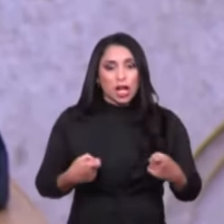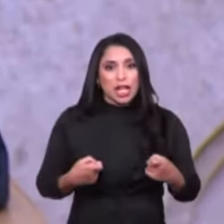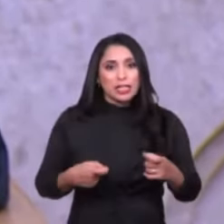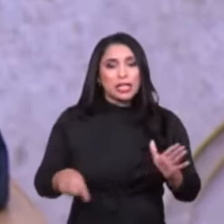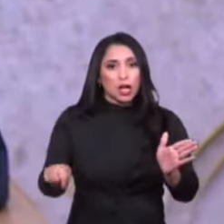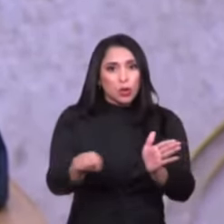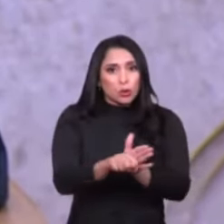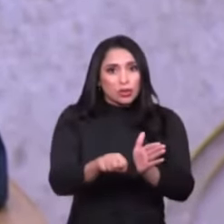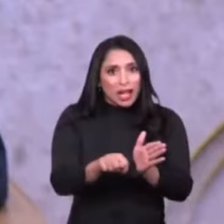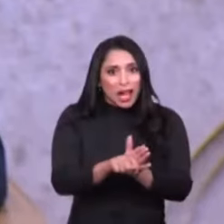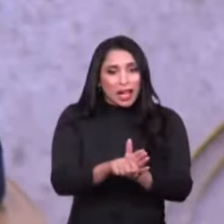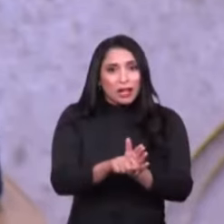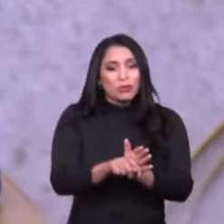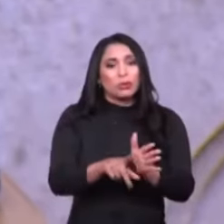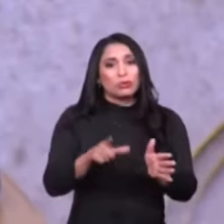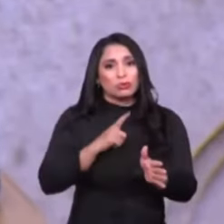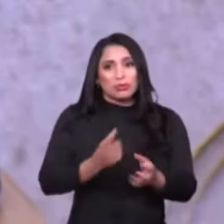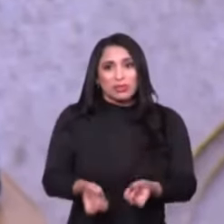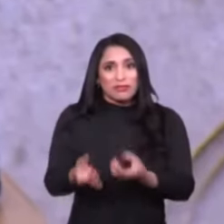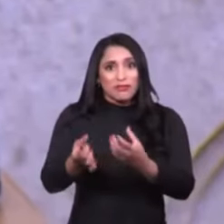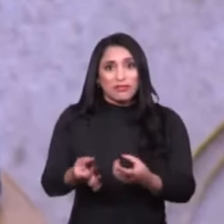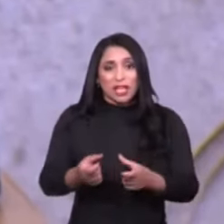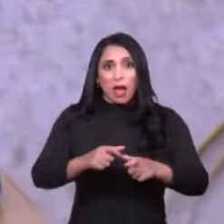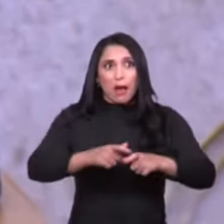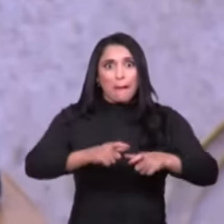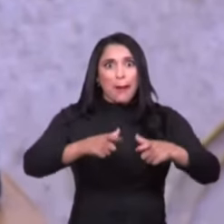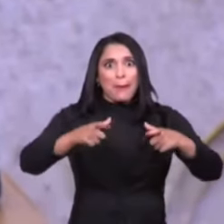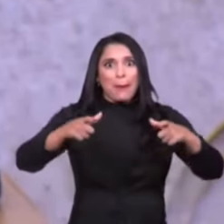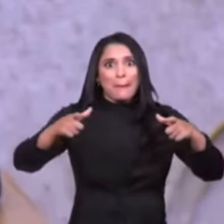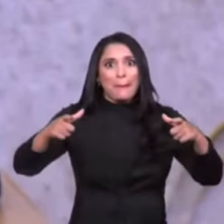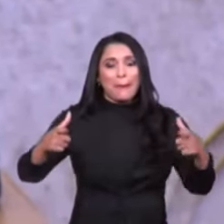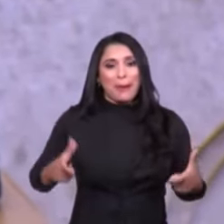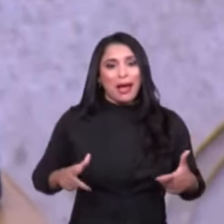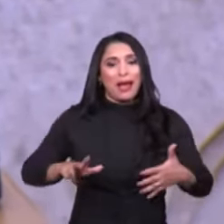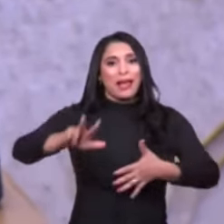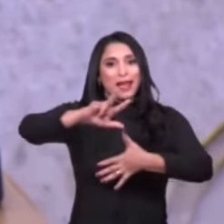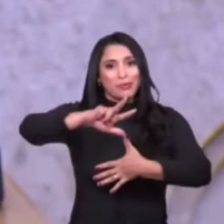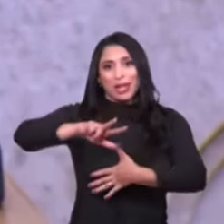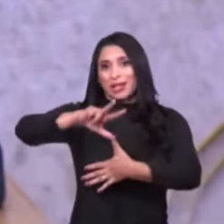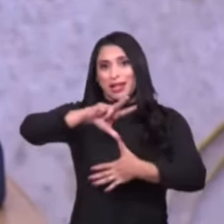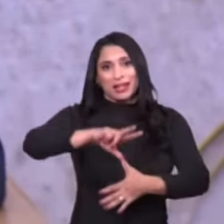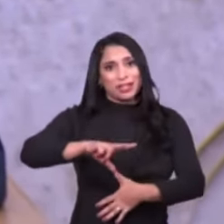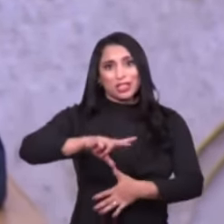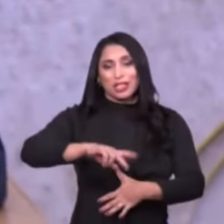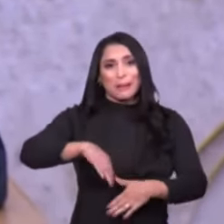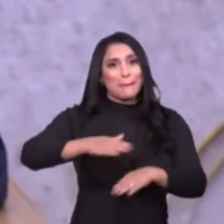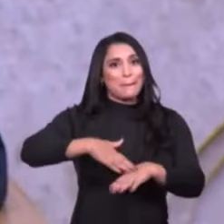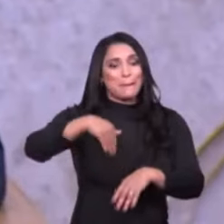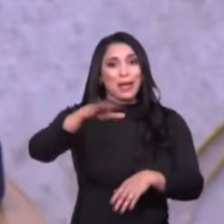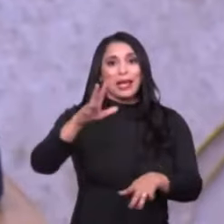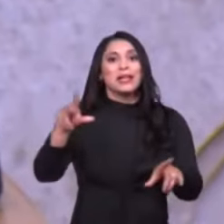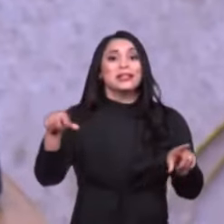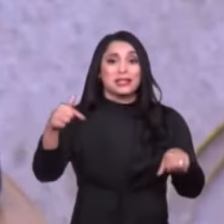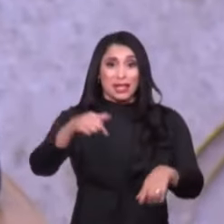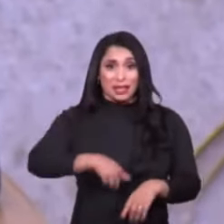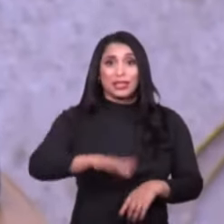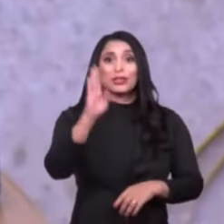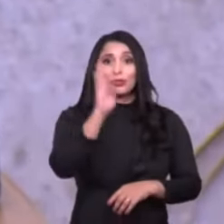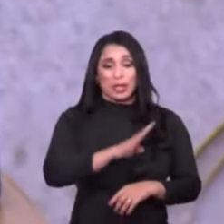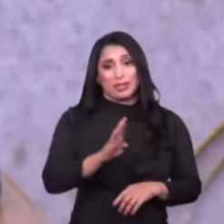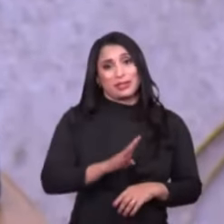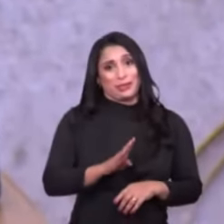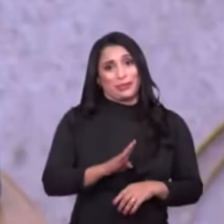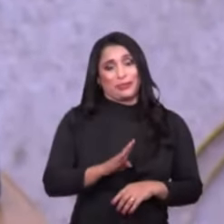explodiram em diferentes partes do mundo, especialmente na América Latina e, particularmente, no Brasil.